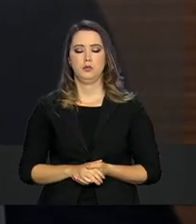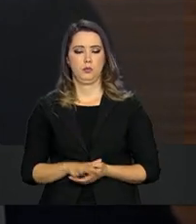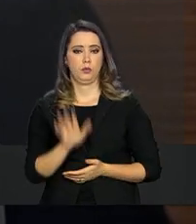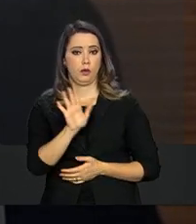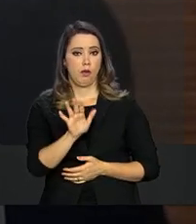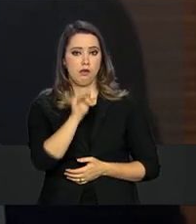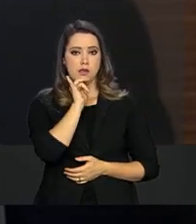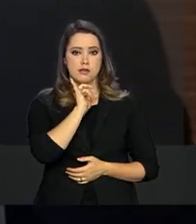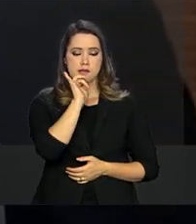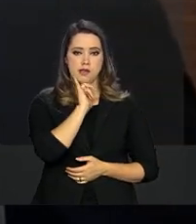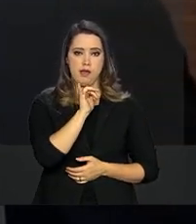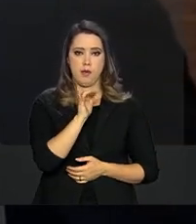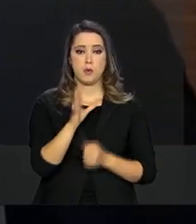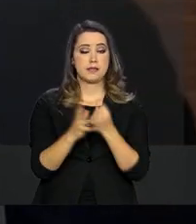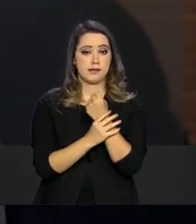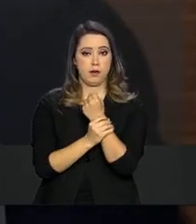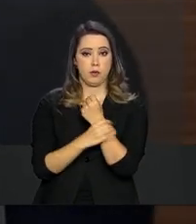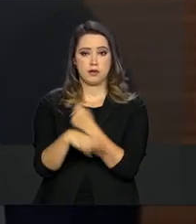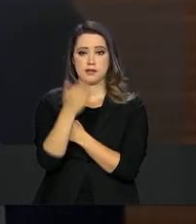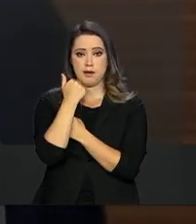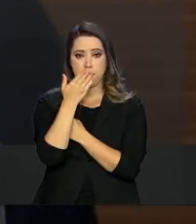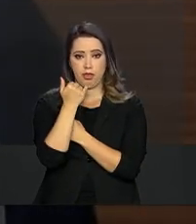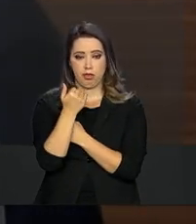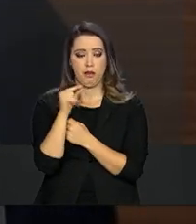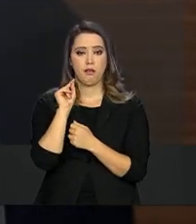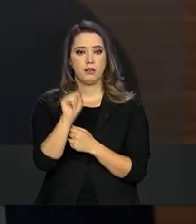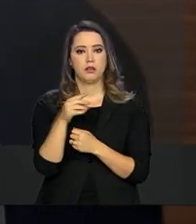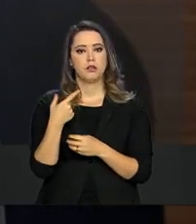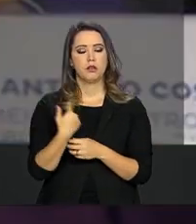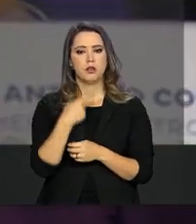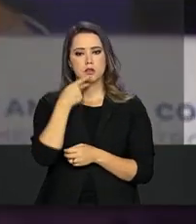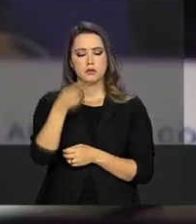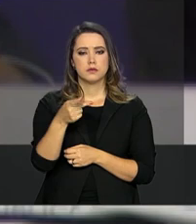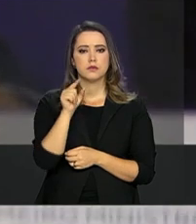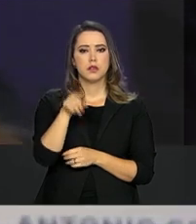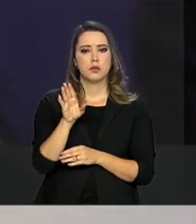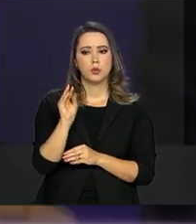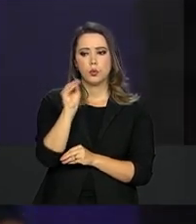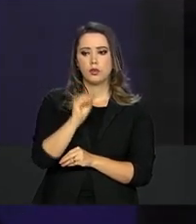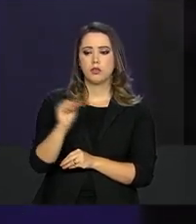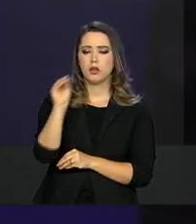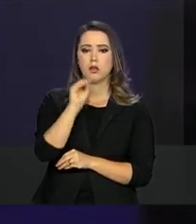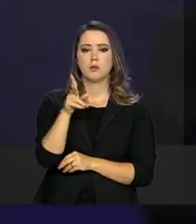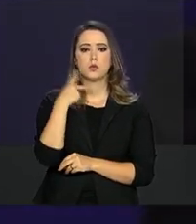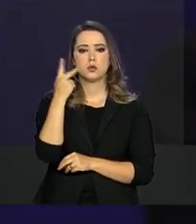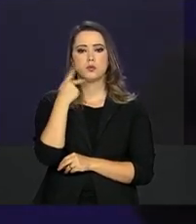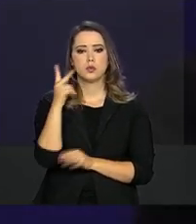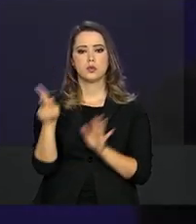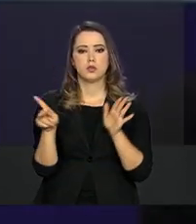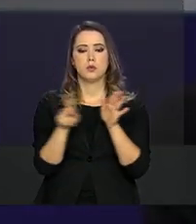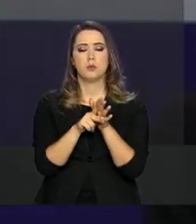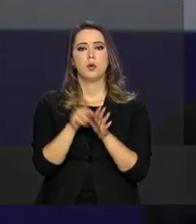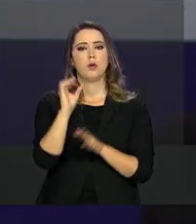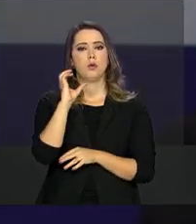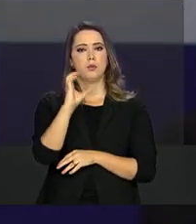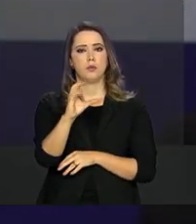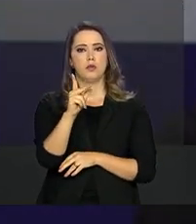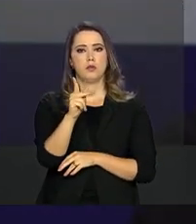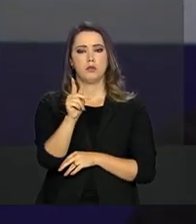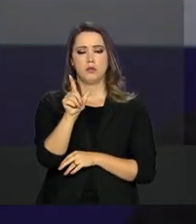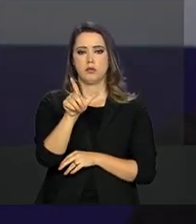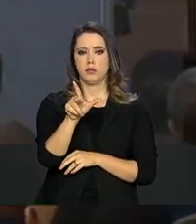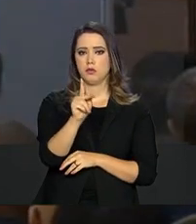nutricional nós reforçamos a articulação de políticas da cplp a ontem ainda não é o ministro de relações